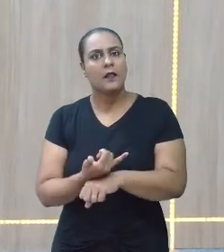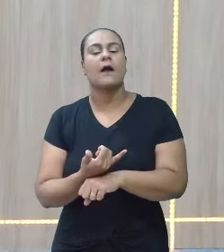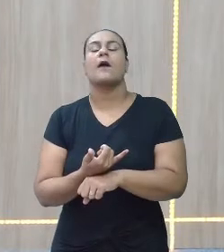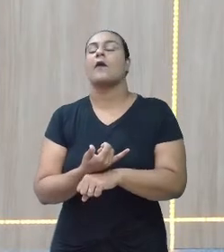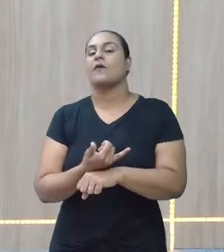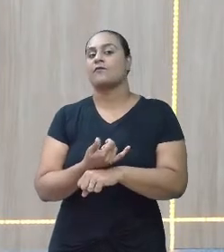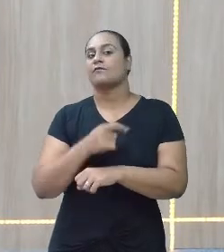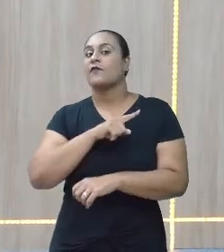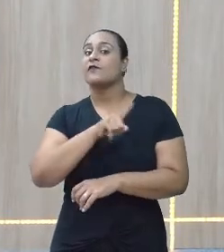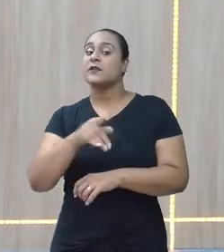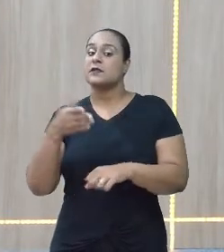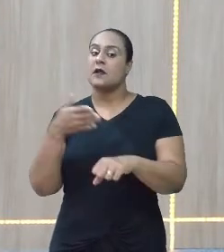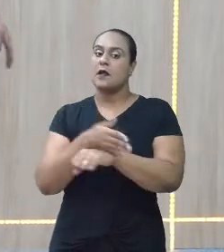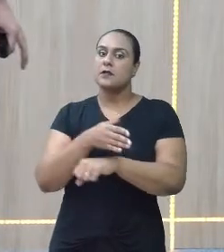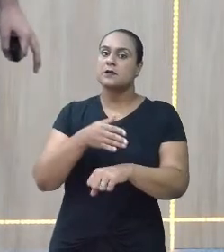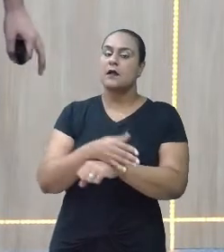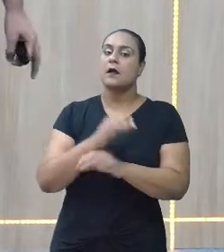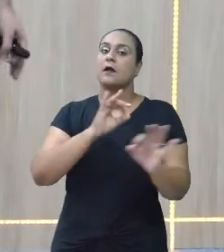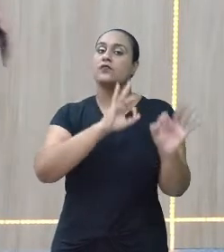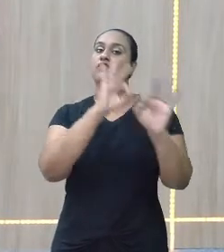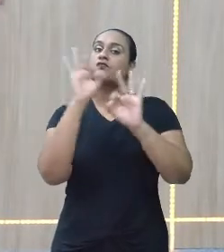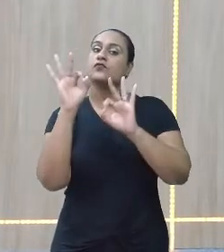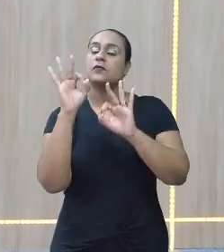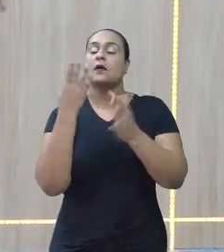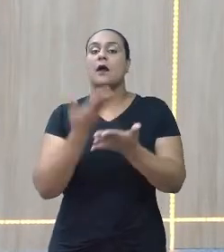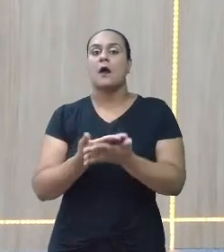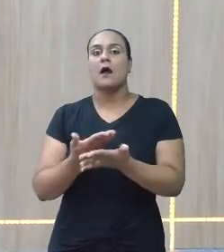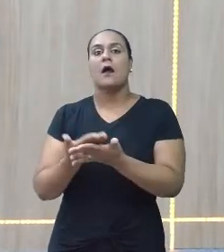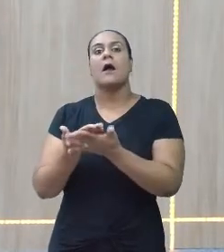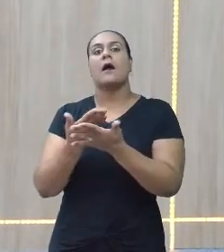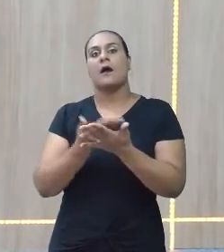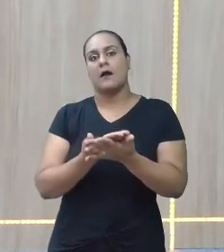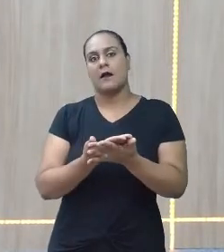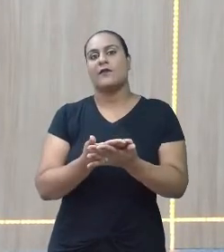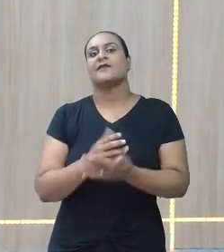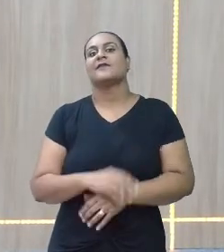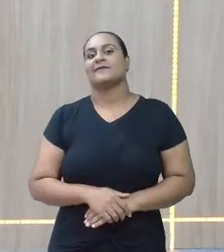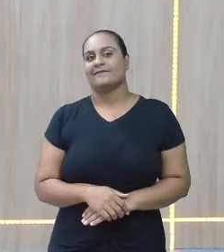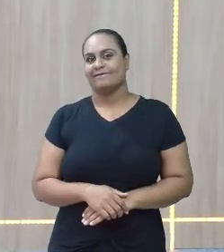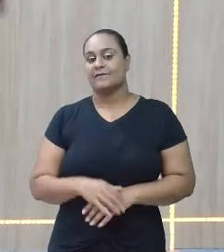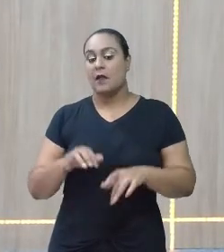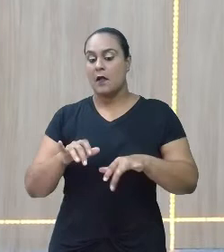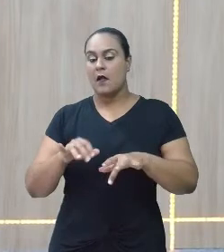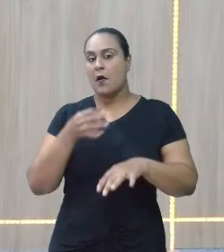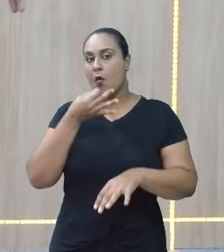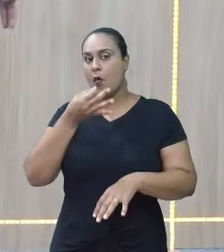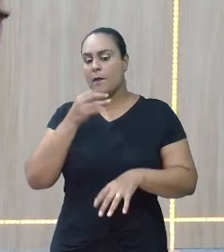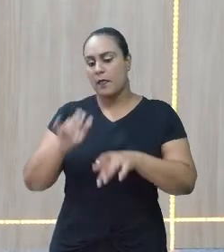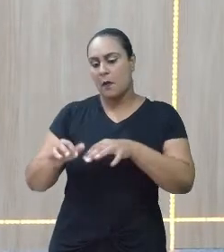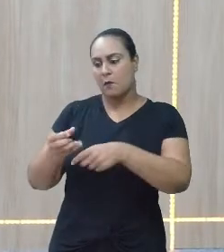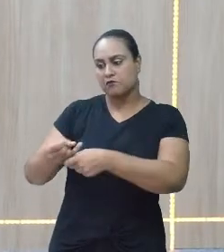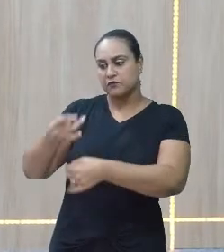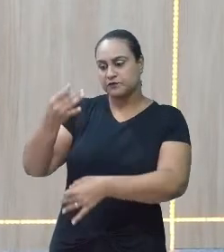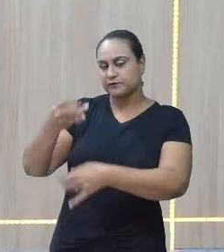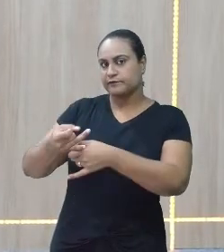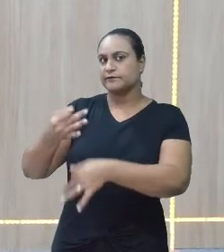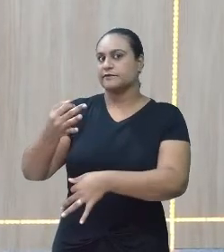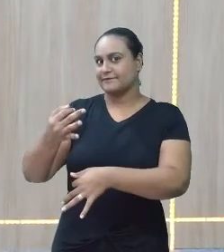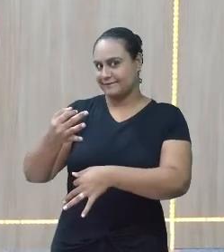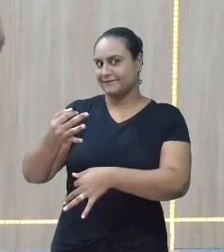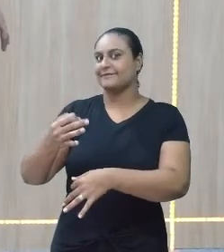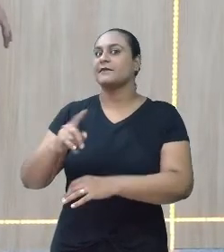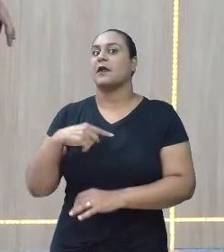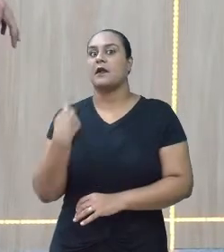vocês também chegarem lá, assistir os nossos vídeos, né? Tem o repositório, tem o canal do YouTube, deixa lá um comentáriozinho se você ficou com alguma dúvida, que nós estaremos